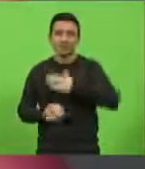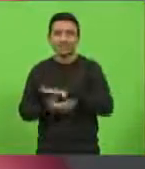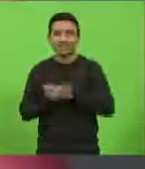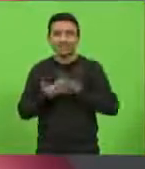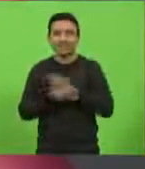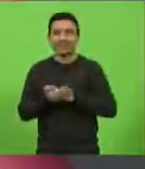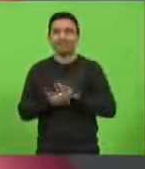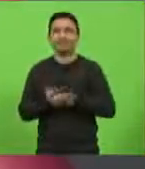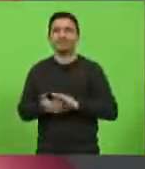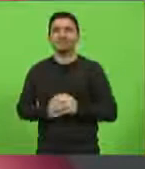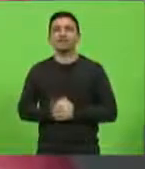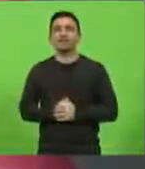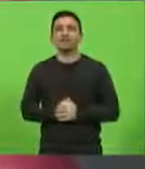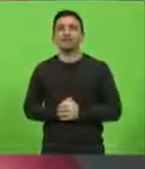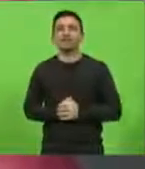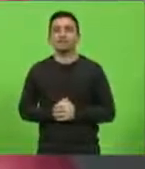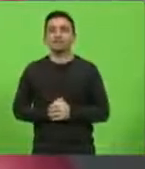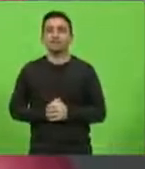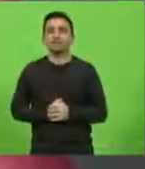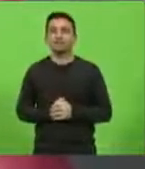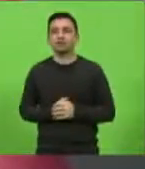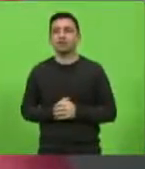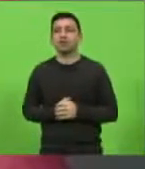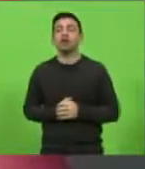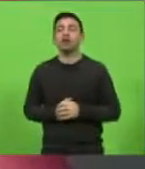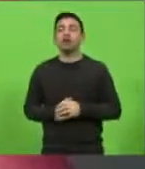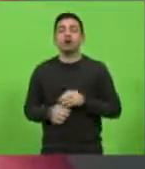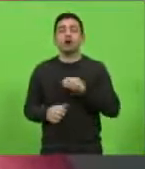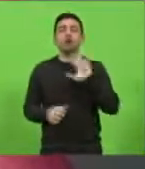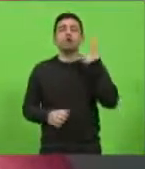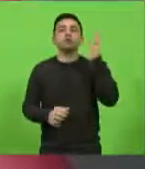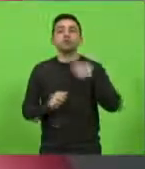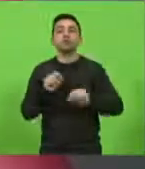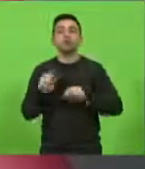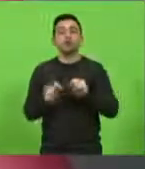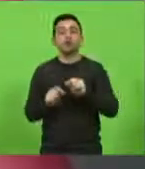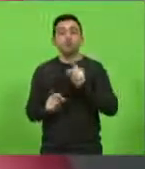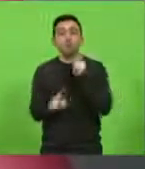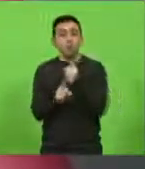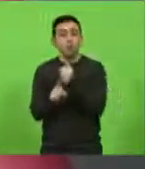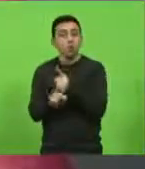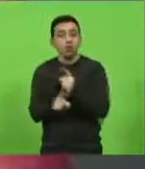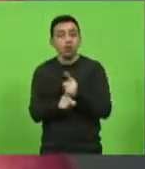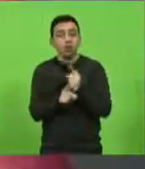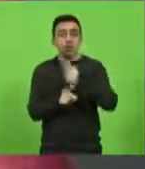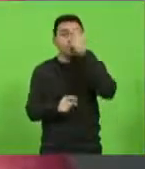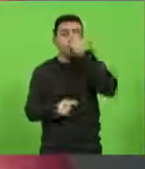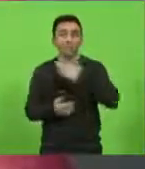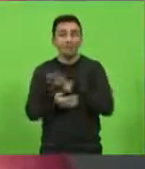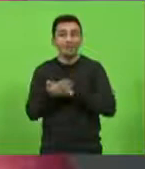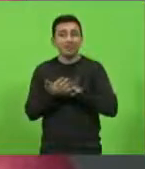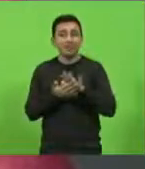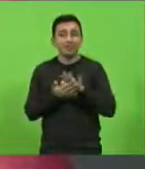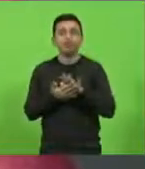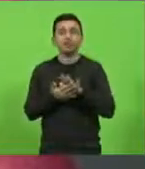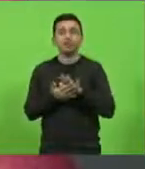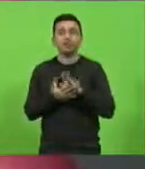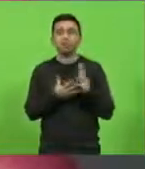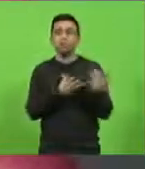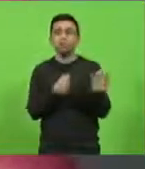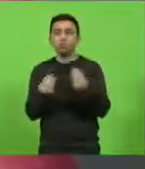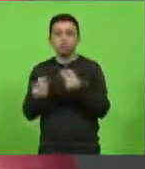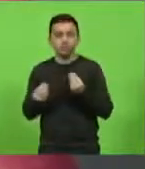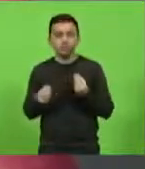o que ocorreu porque não haviam sido encontradas provas suficientes da participação Direta do governador